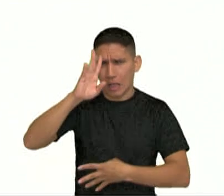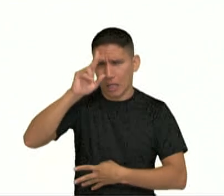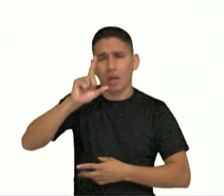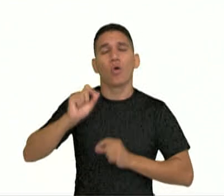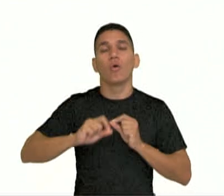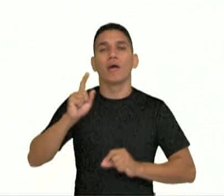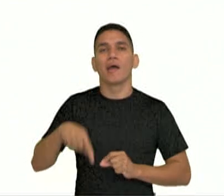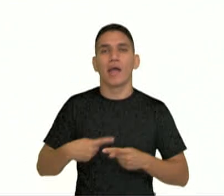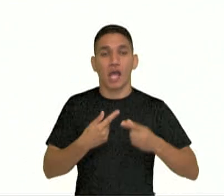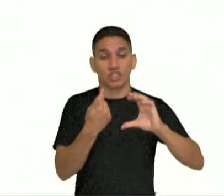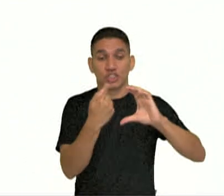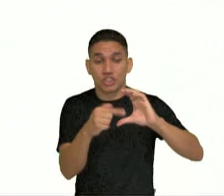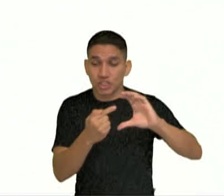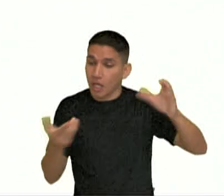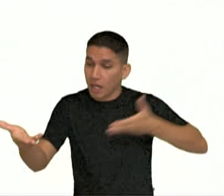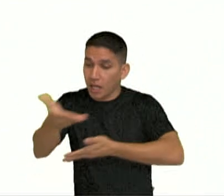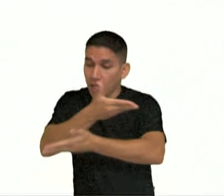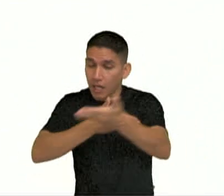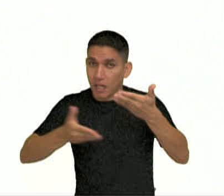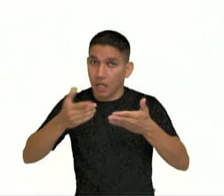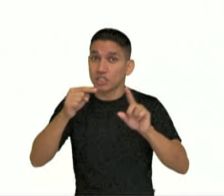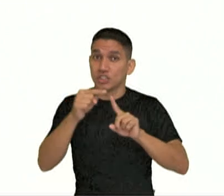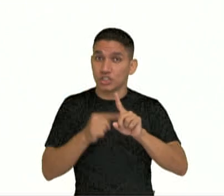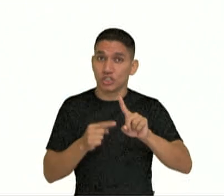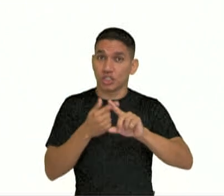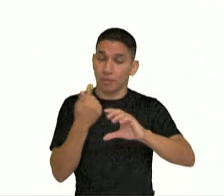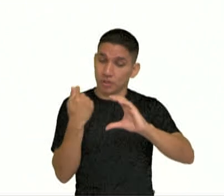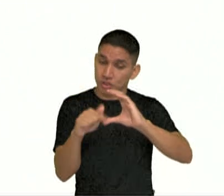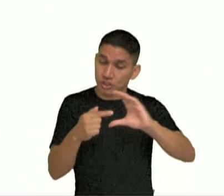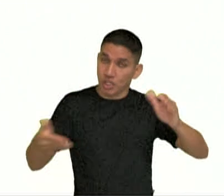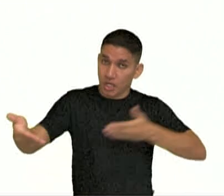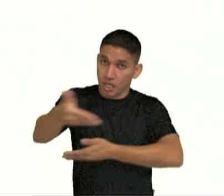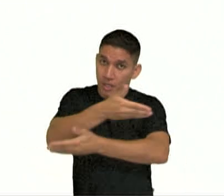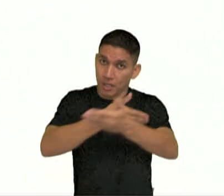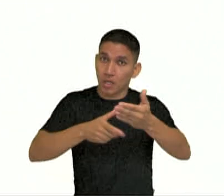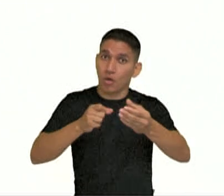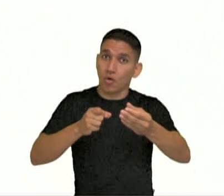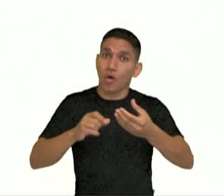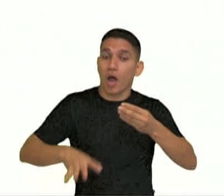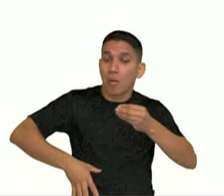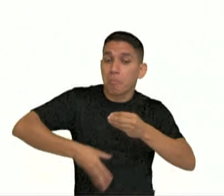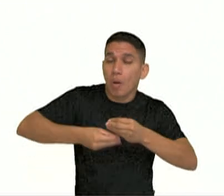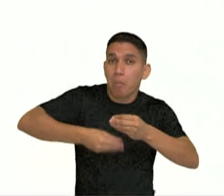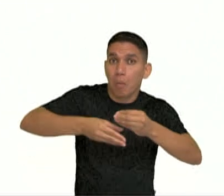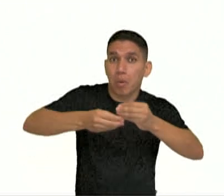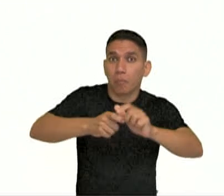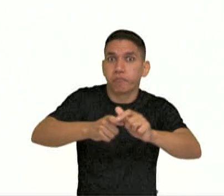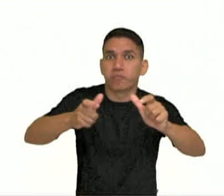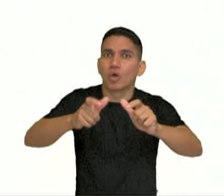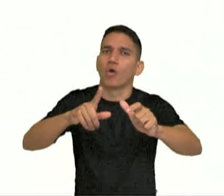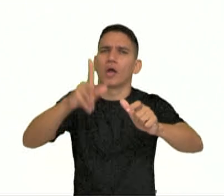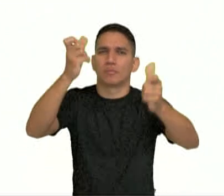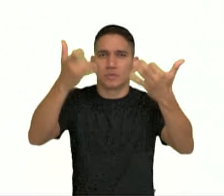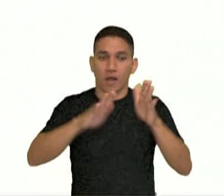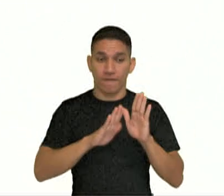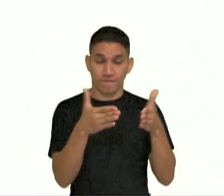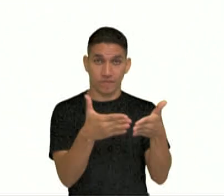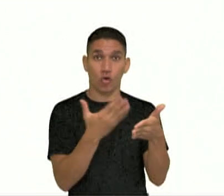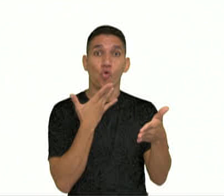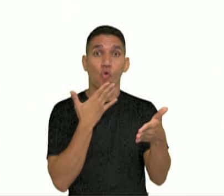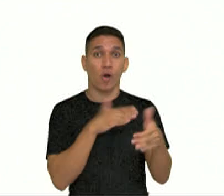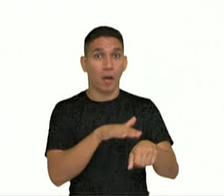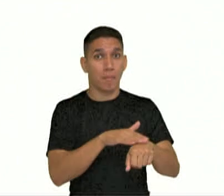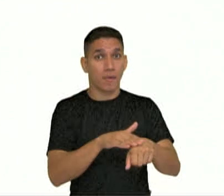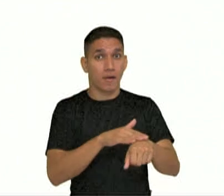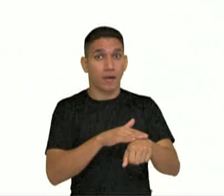eram genes que interagiam, então é um tipo de interação gênica, mas eles têm efeito cumulativo. A gente falou de cor de pele, então cada